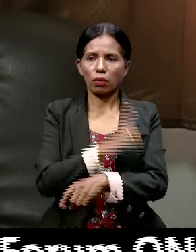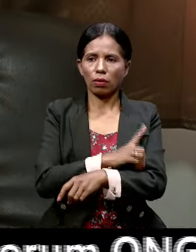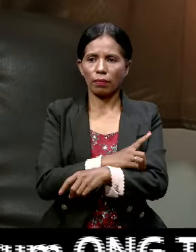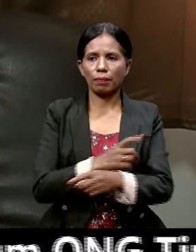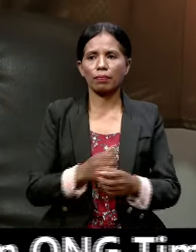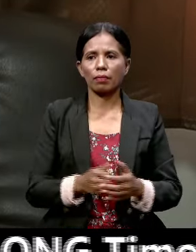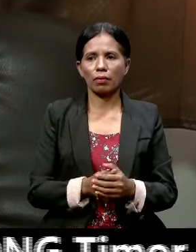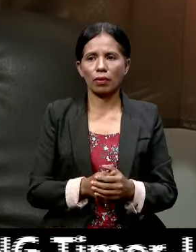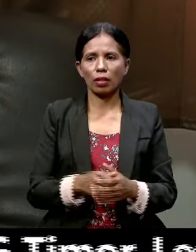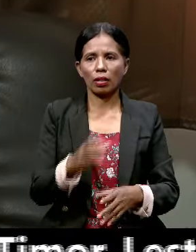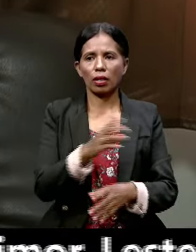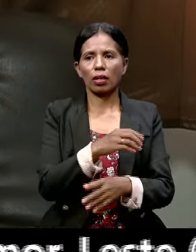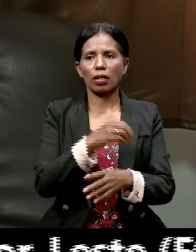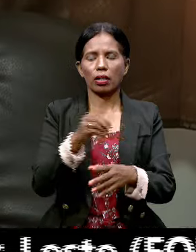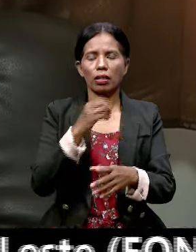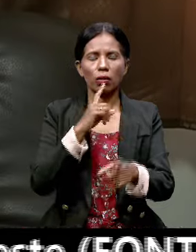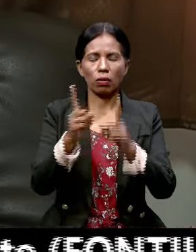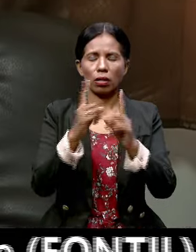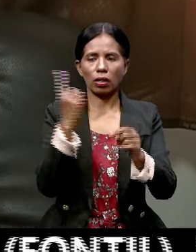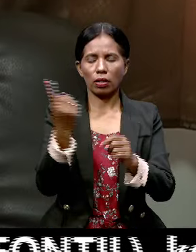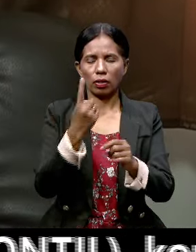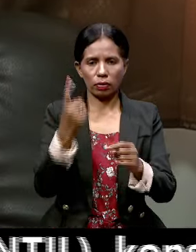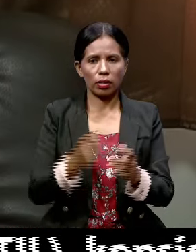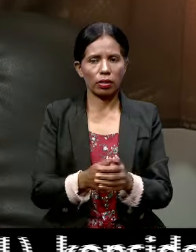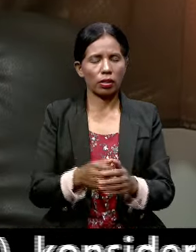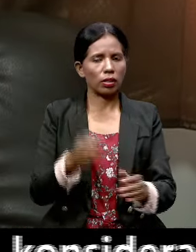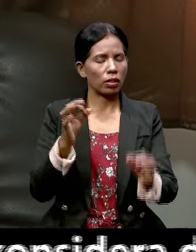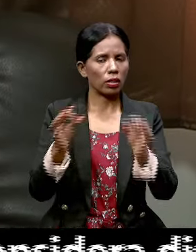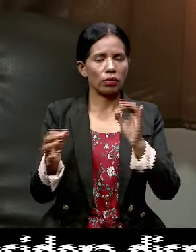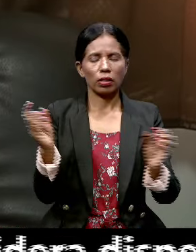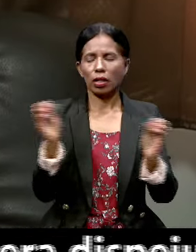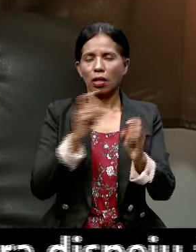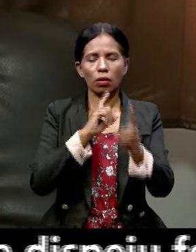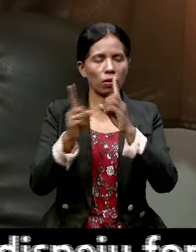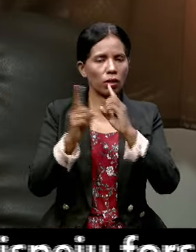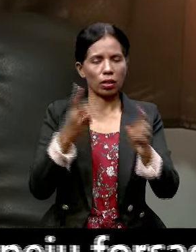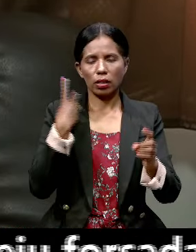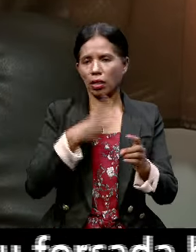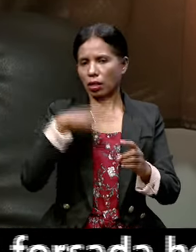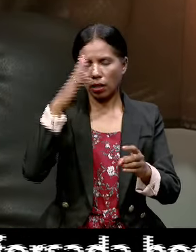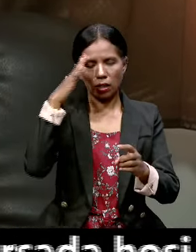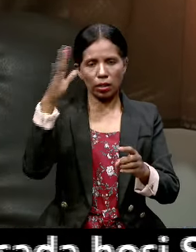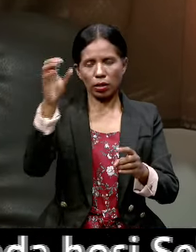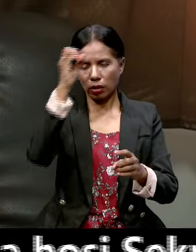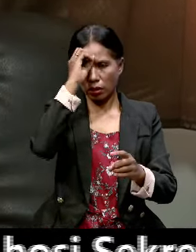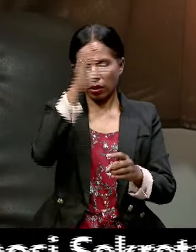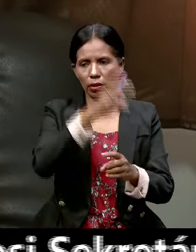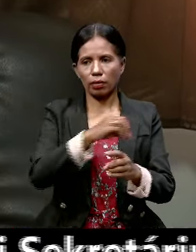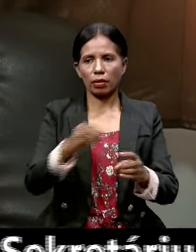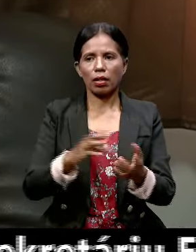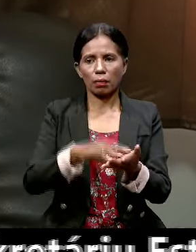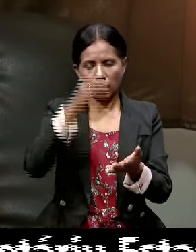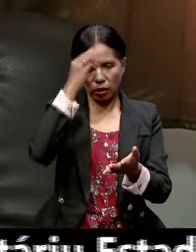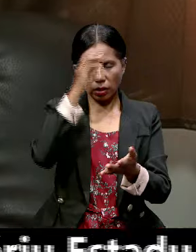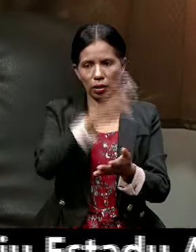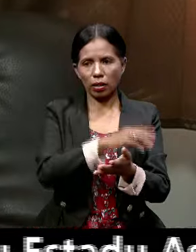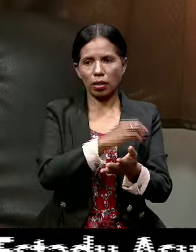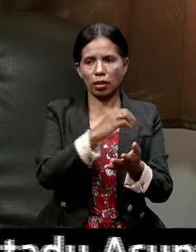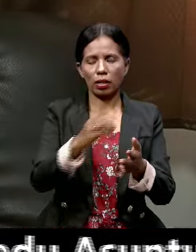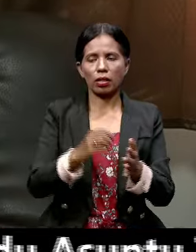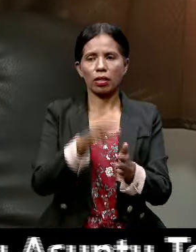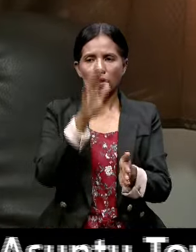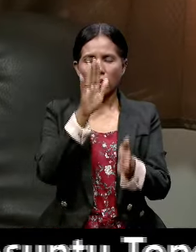ne be persis nanal ne bokang helit quando nanal la bokang helit significa la conversa helit desa aprendizagem né ninha taxa ninha velocidade